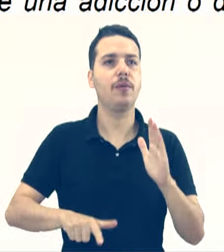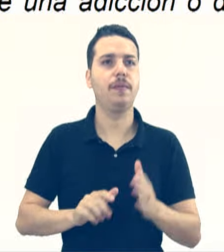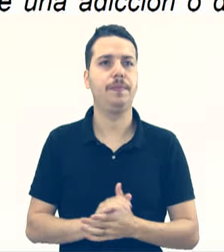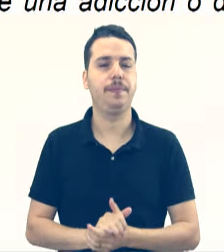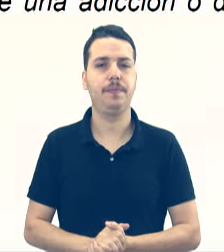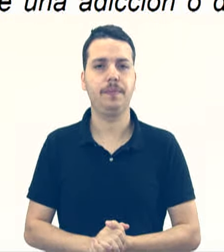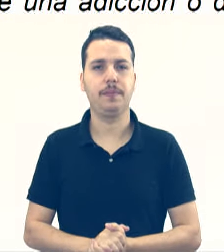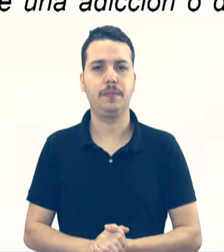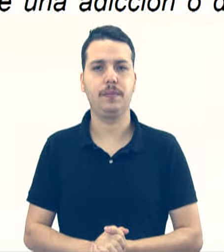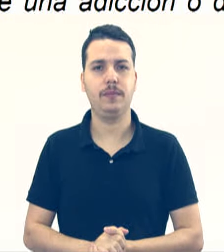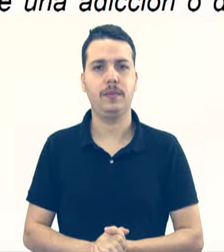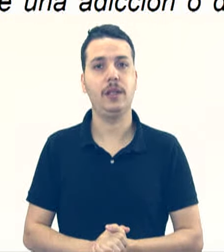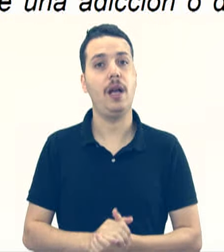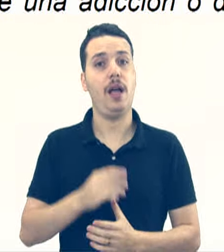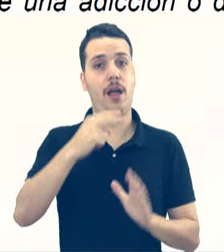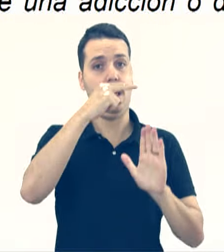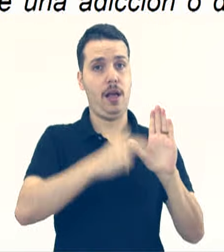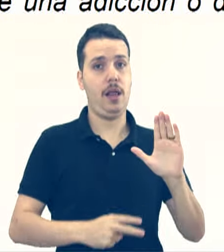Vamos lá?